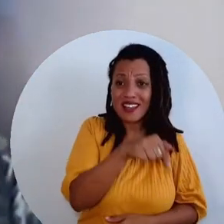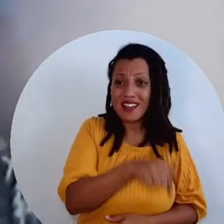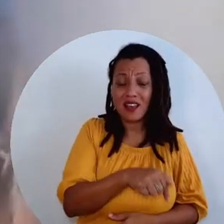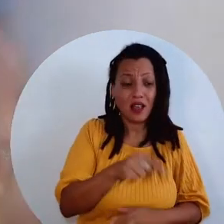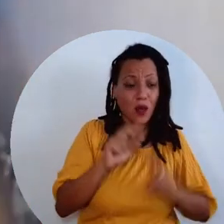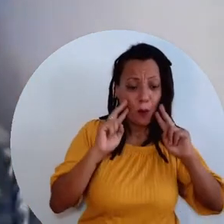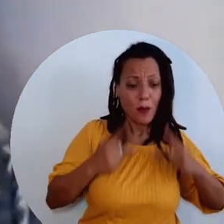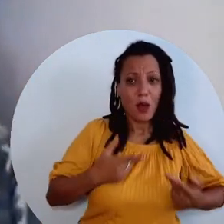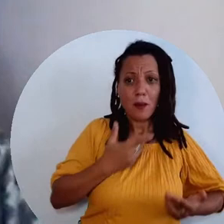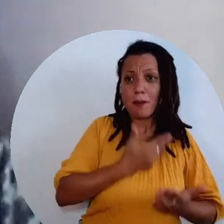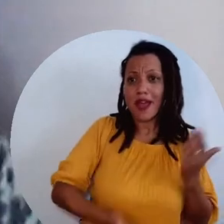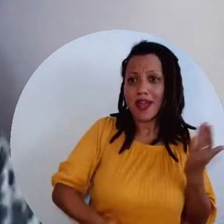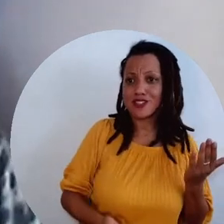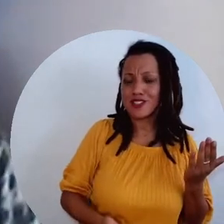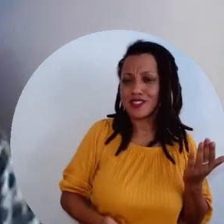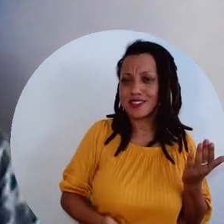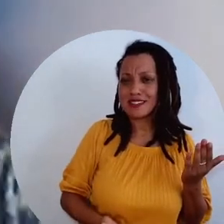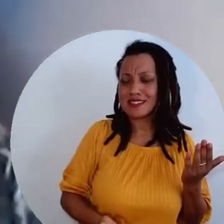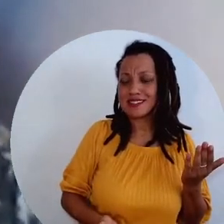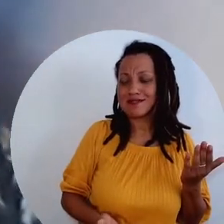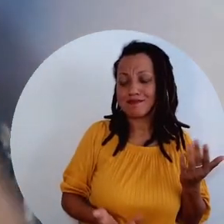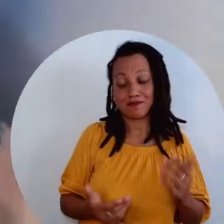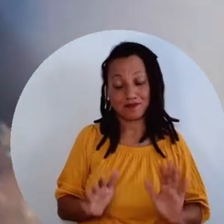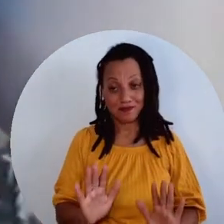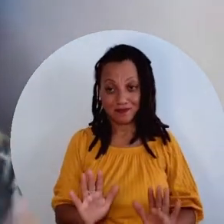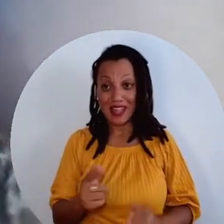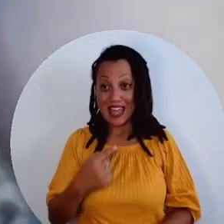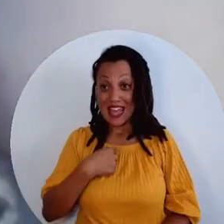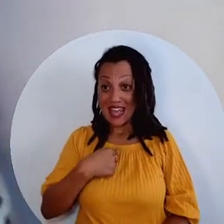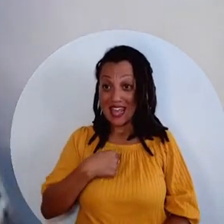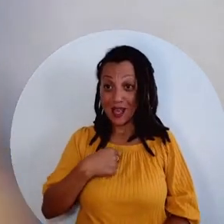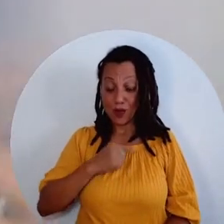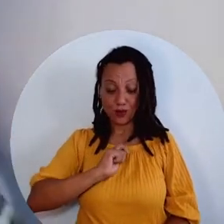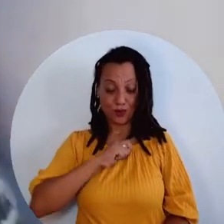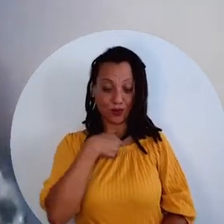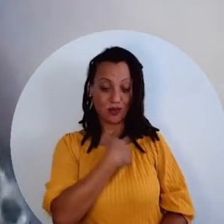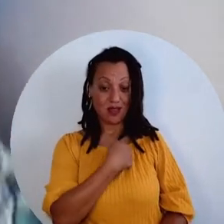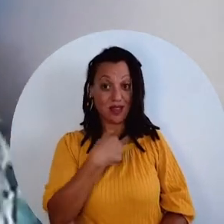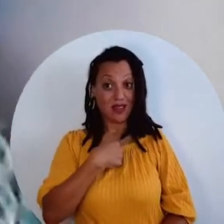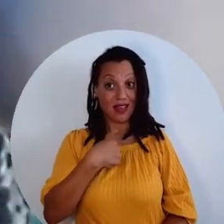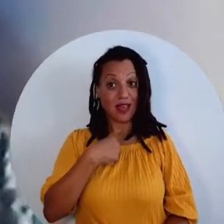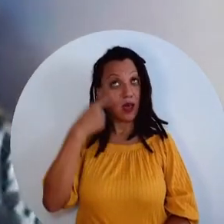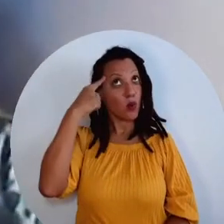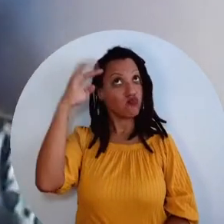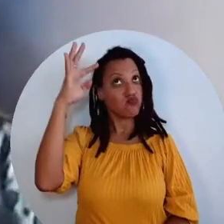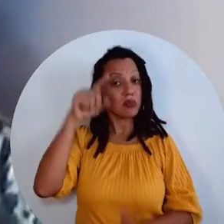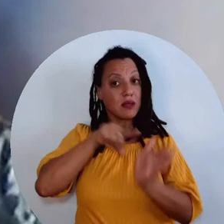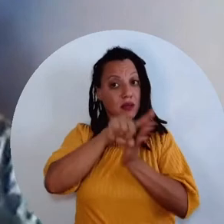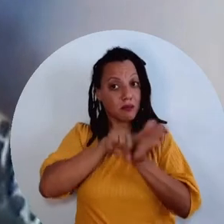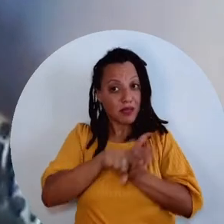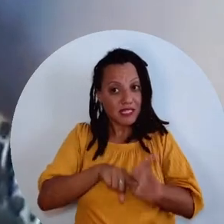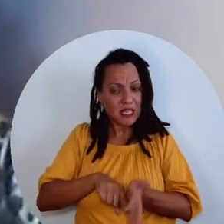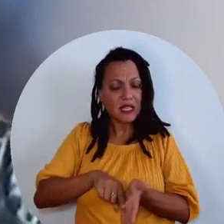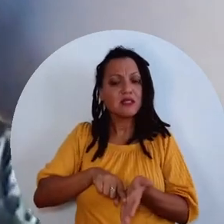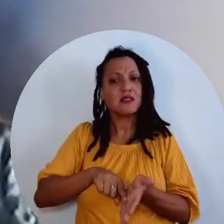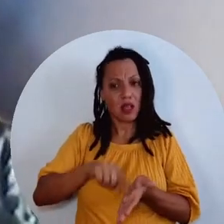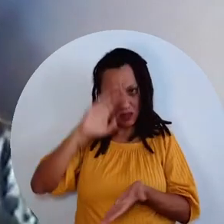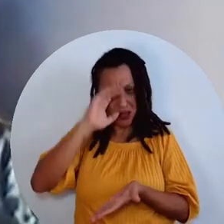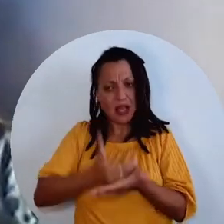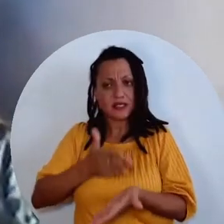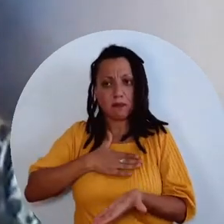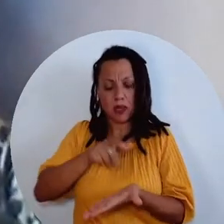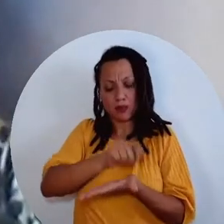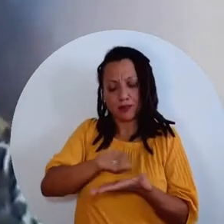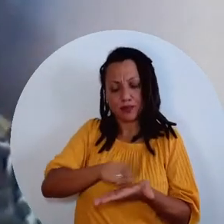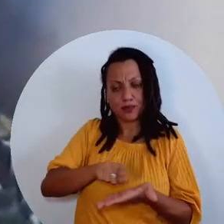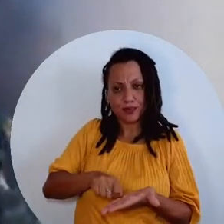gente percebe, e aí, mais uma vez, a gente, isso é um pensamento reflexivo meu, teorizado por mim nos artigos sobre o